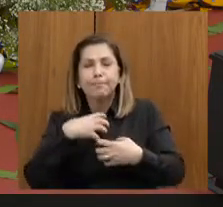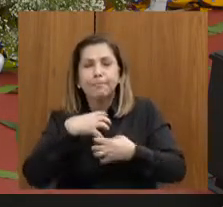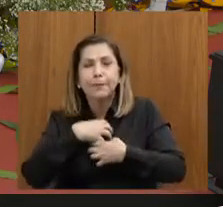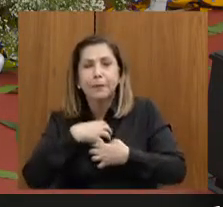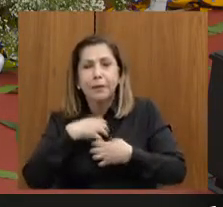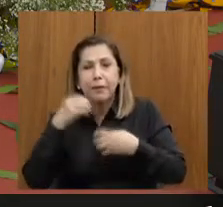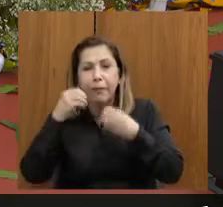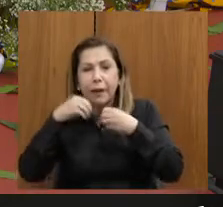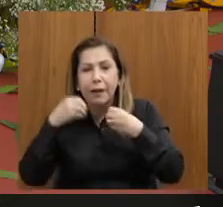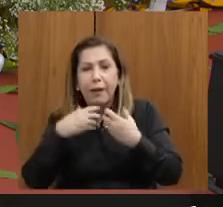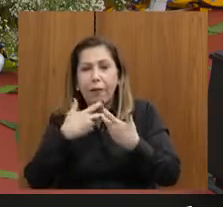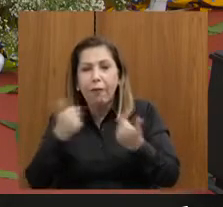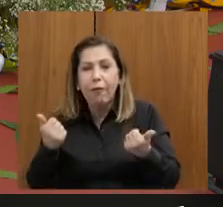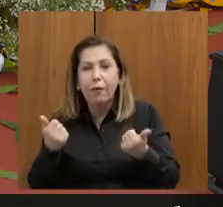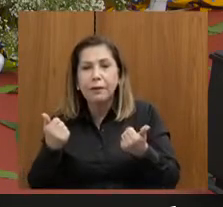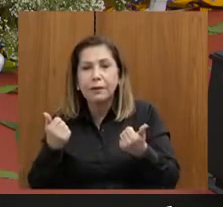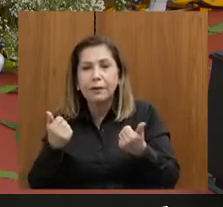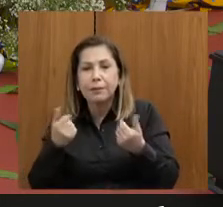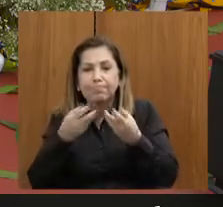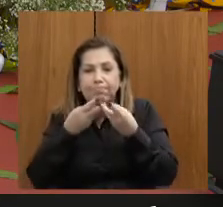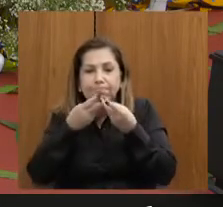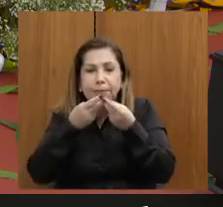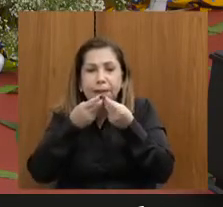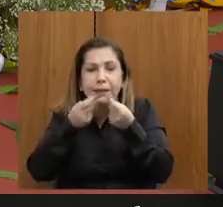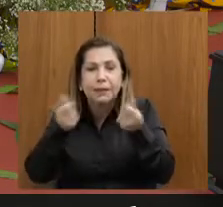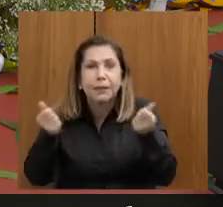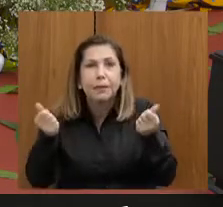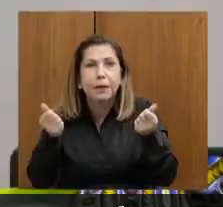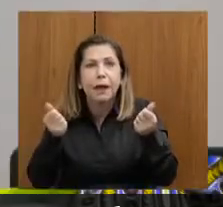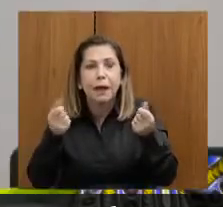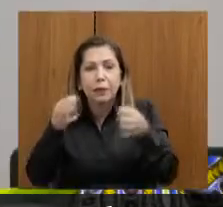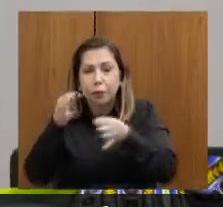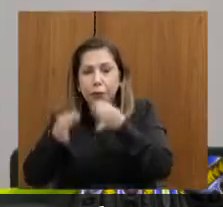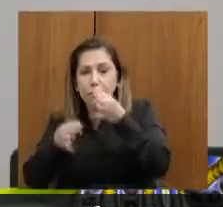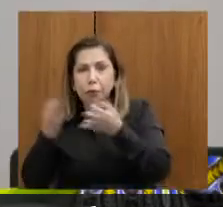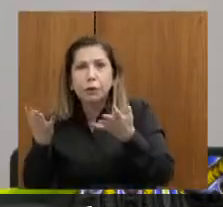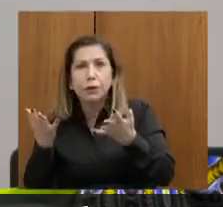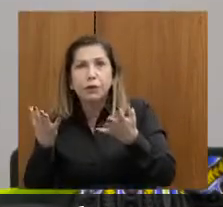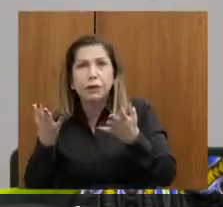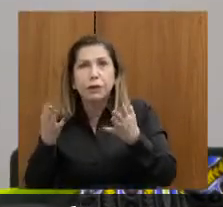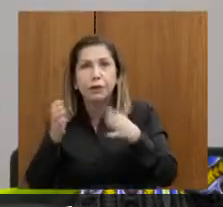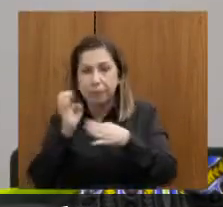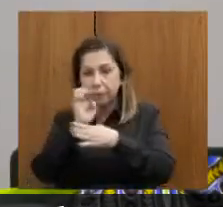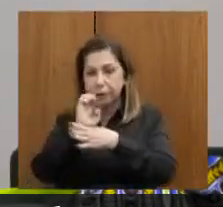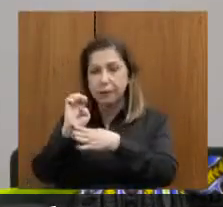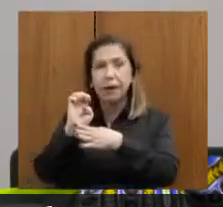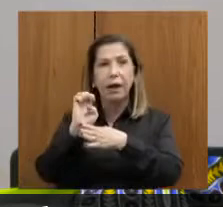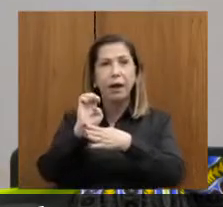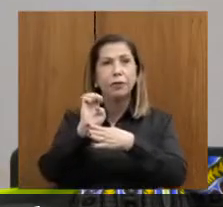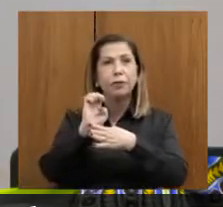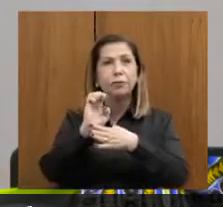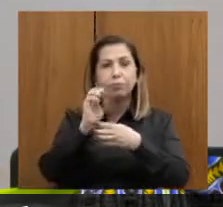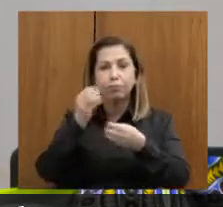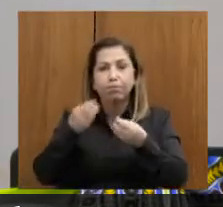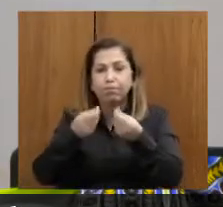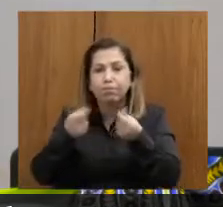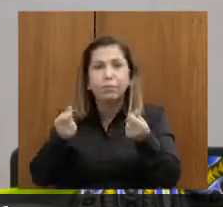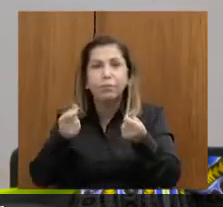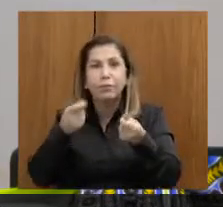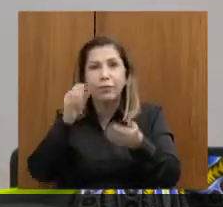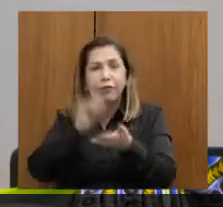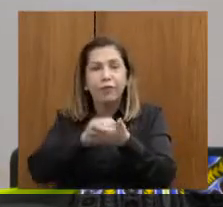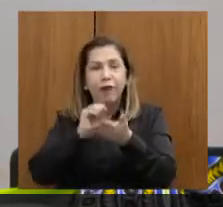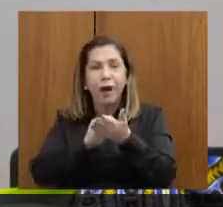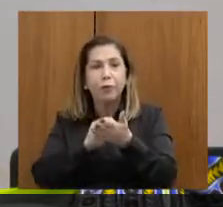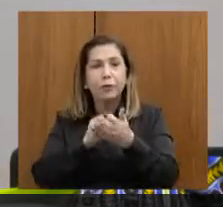das instituições né Sistema de Justiça do próprio Estado mas também percebemos